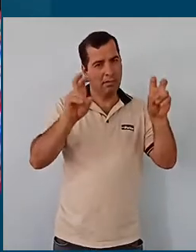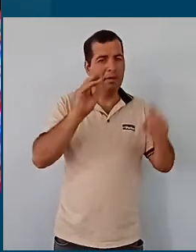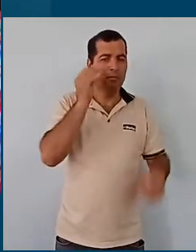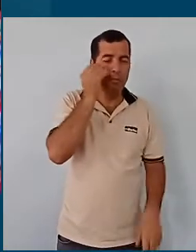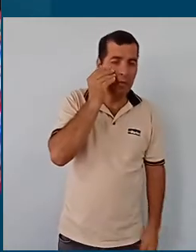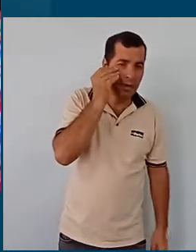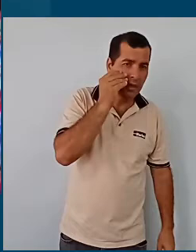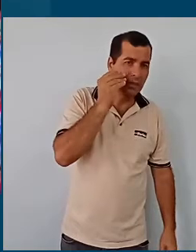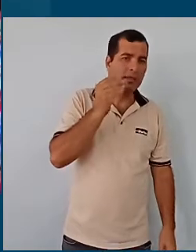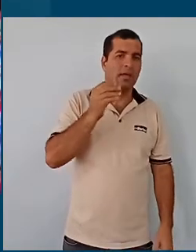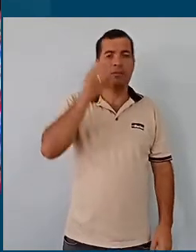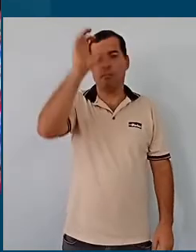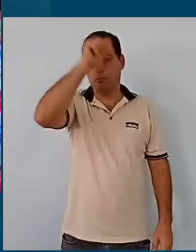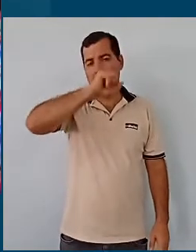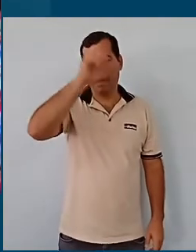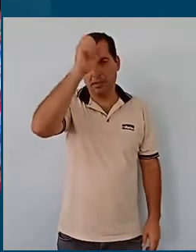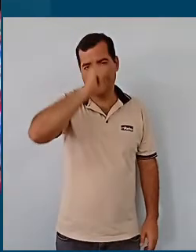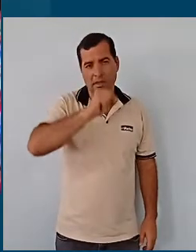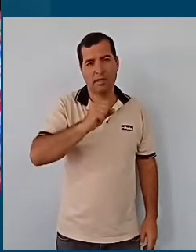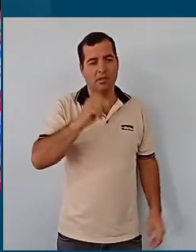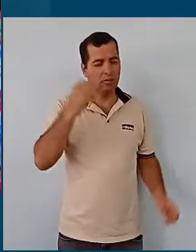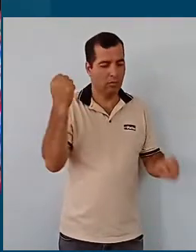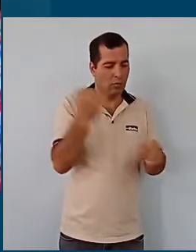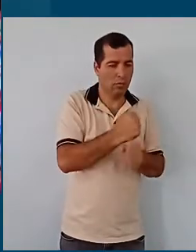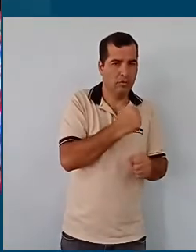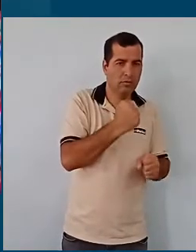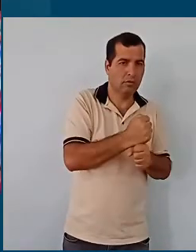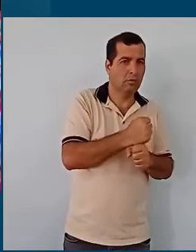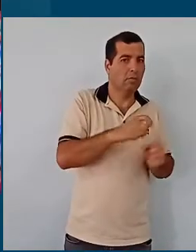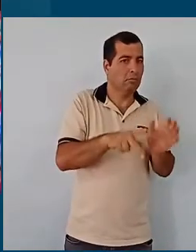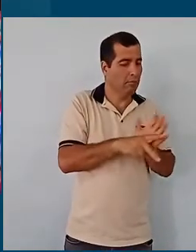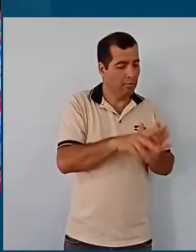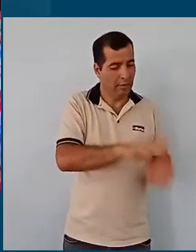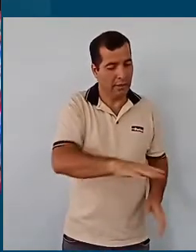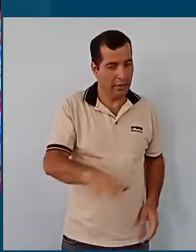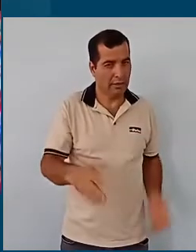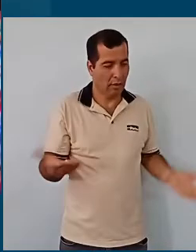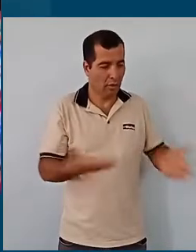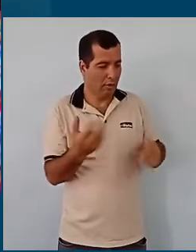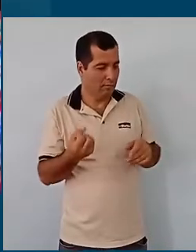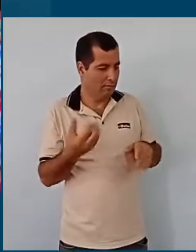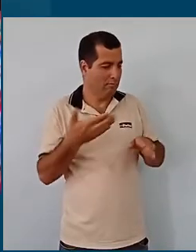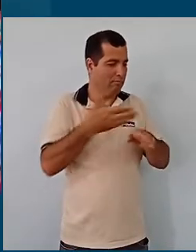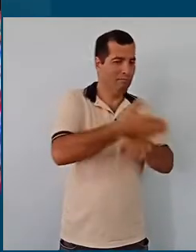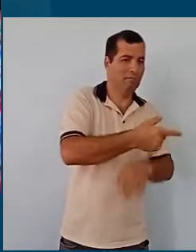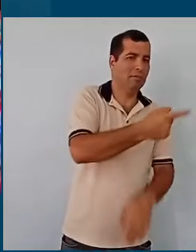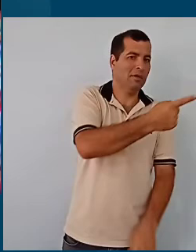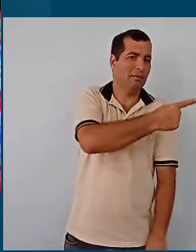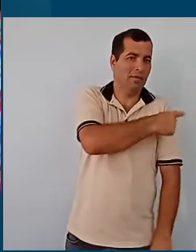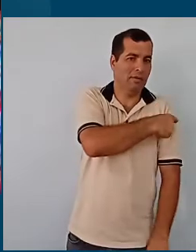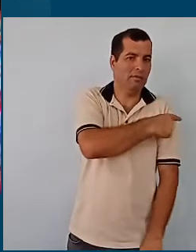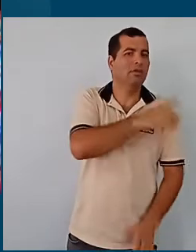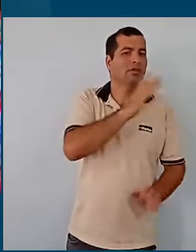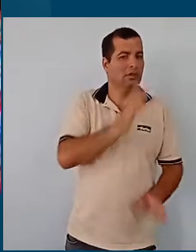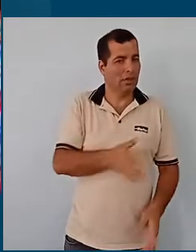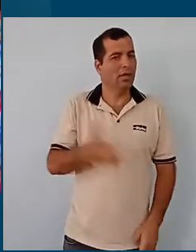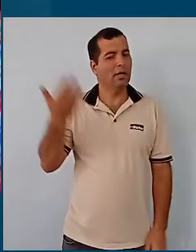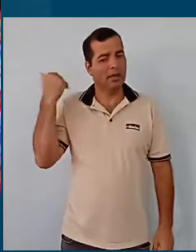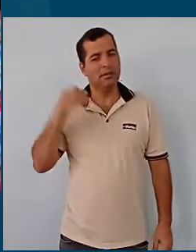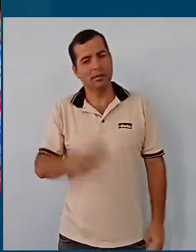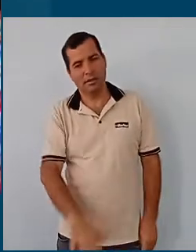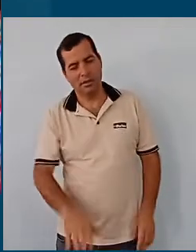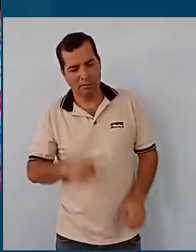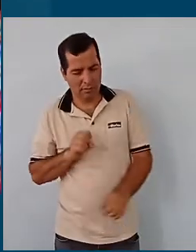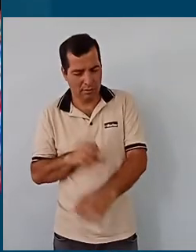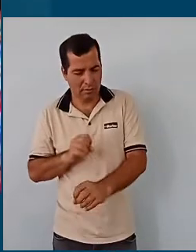experiência de aprendizagem, de construção que a criança que chega ao primeiro ano já teve durante todo o seu caminho